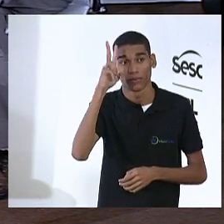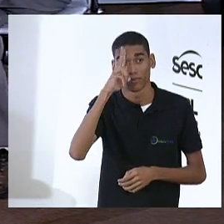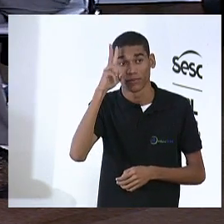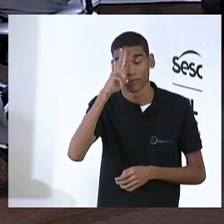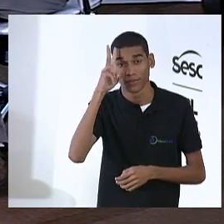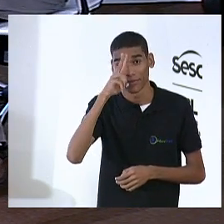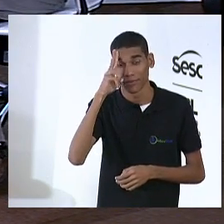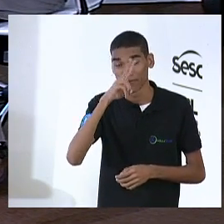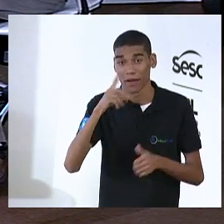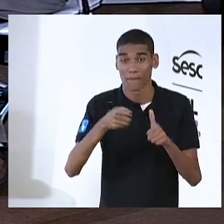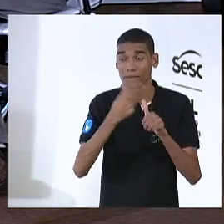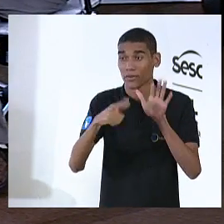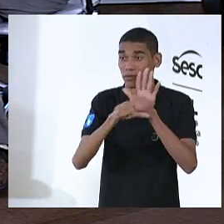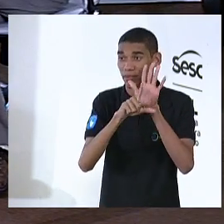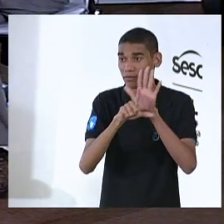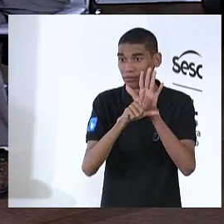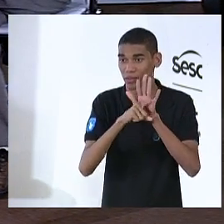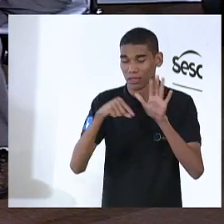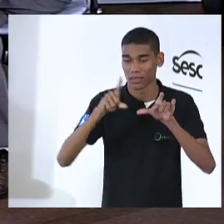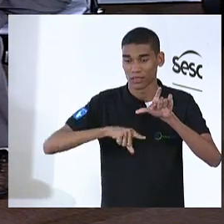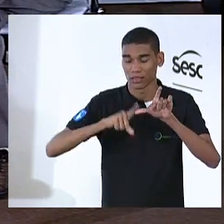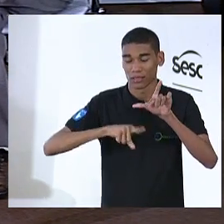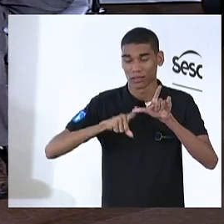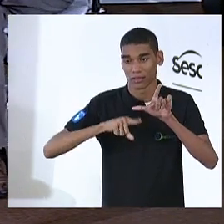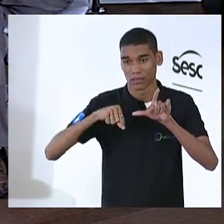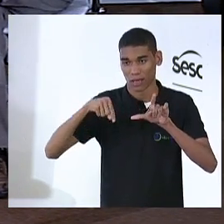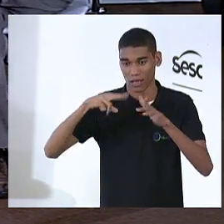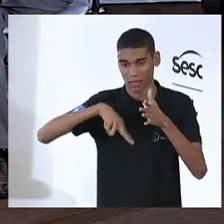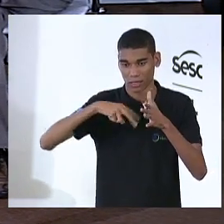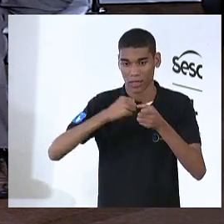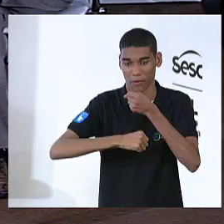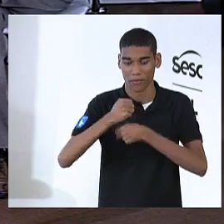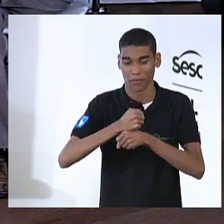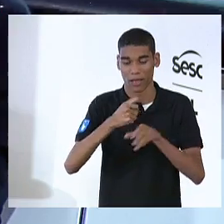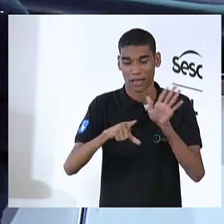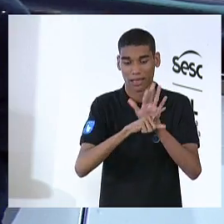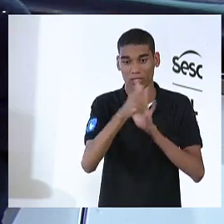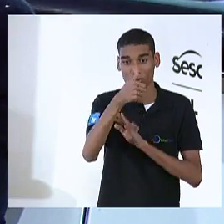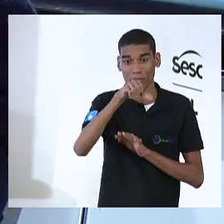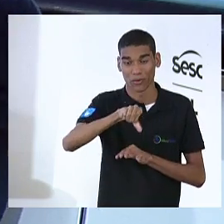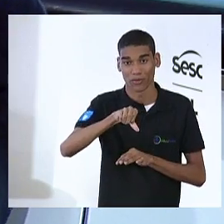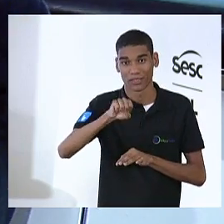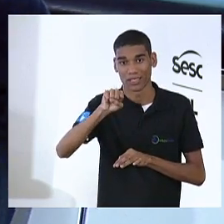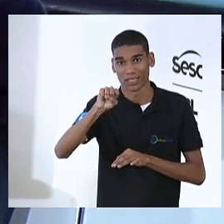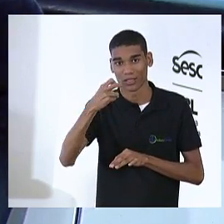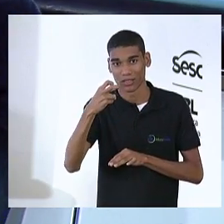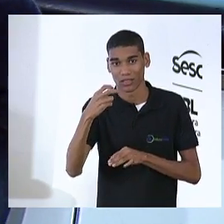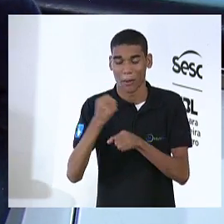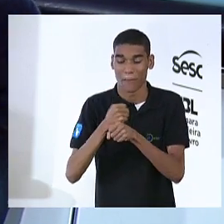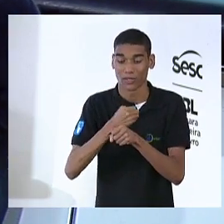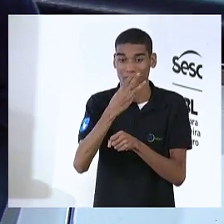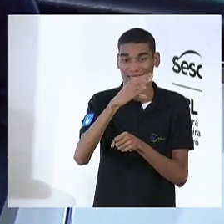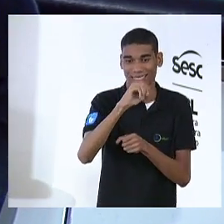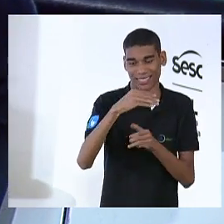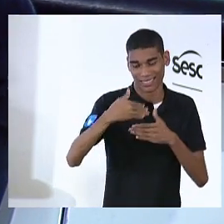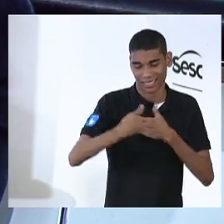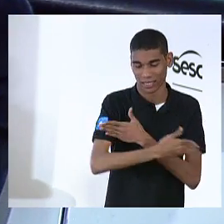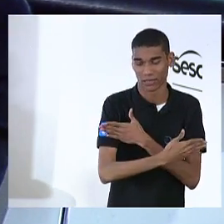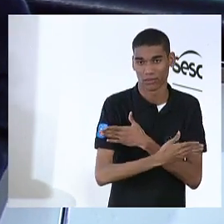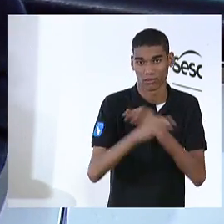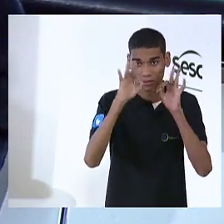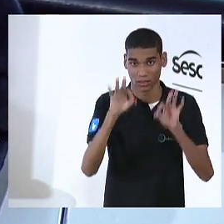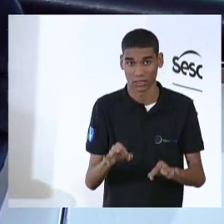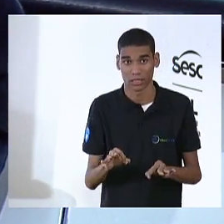lei que permite o voto do analfabeto no Brasil é de 1985, menos de 30 anos. Certo?